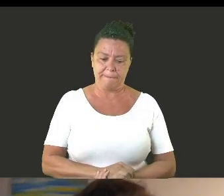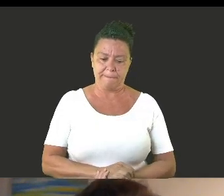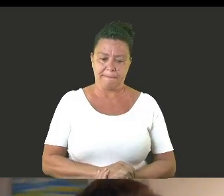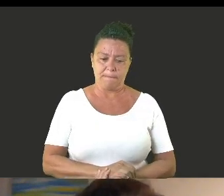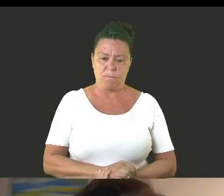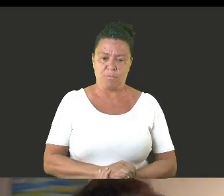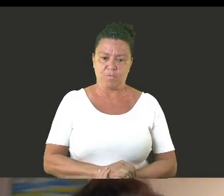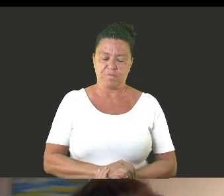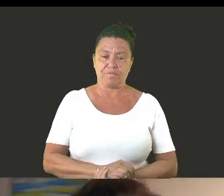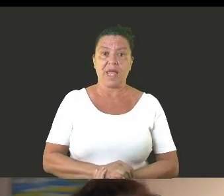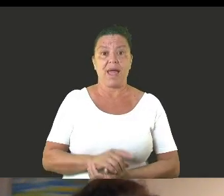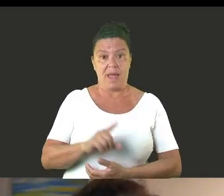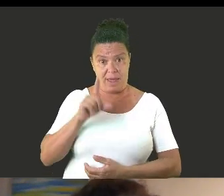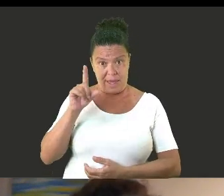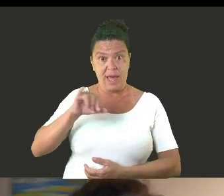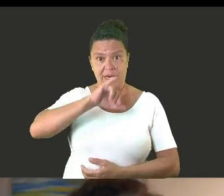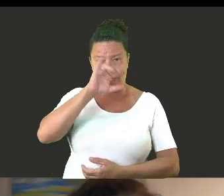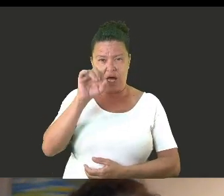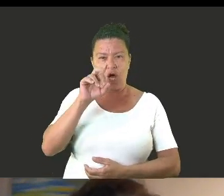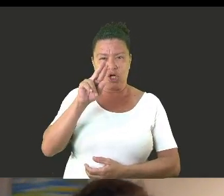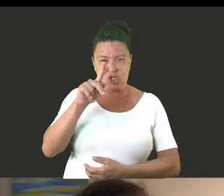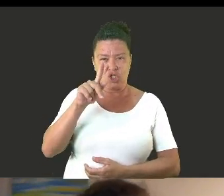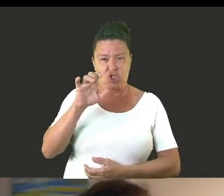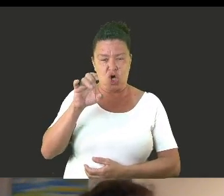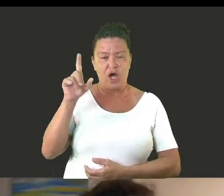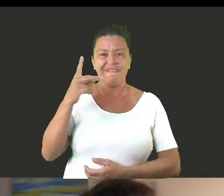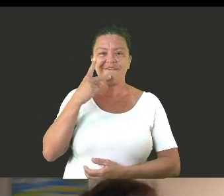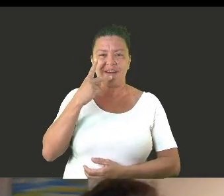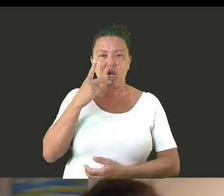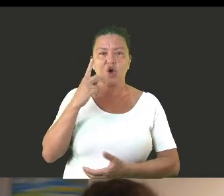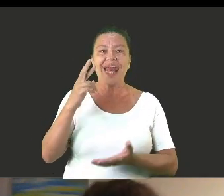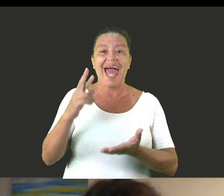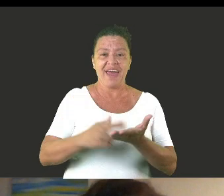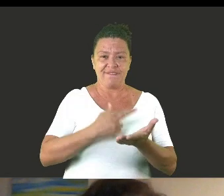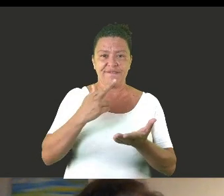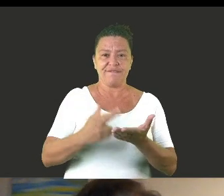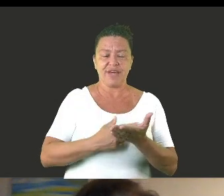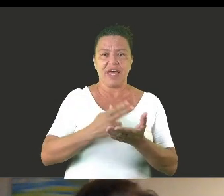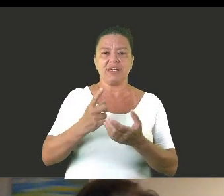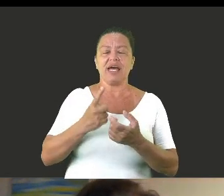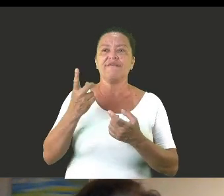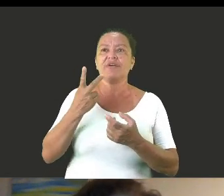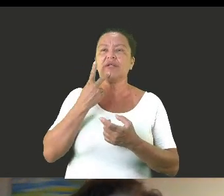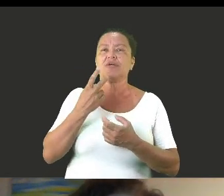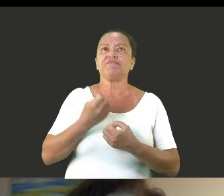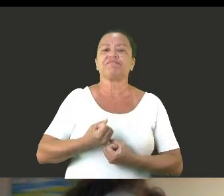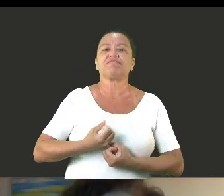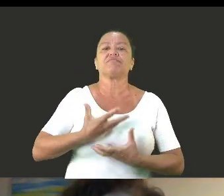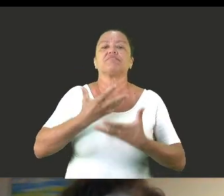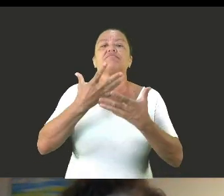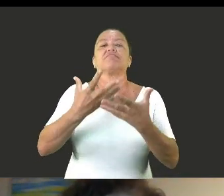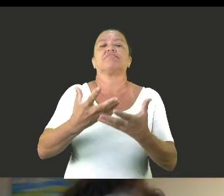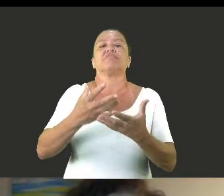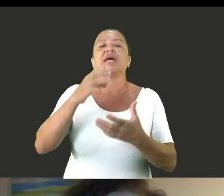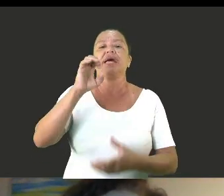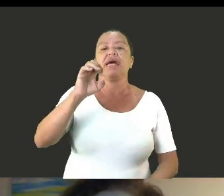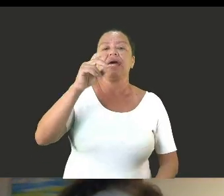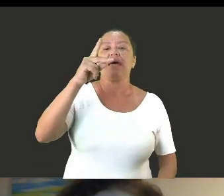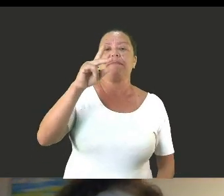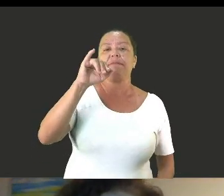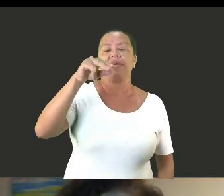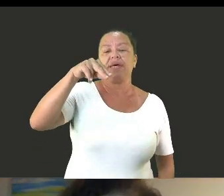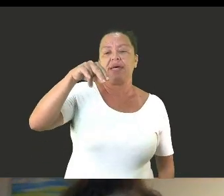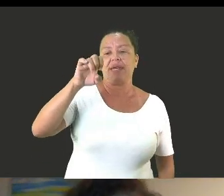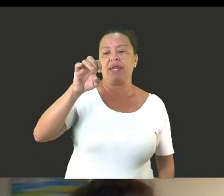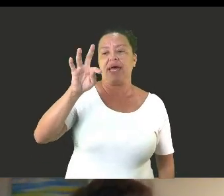Dr. Jorge Andréa, ele comentou numa entrevista, ele falou sobre a expressão, ele falou sobre a epigenética. Eu